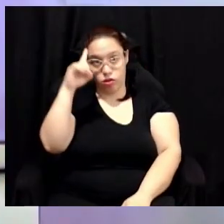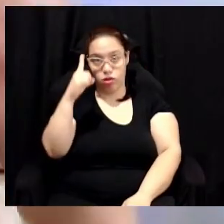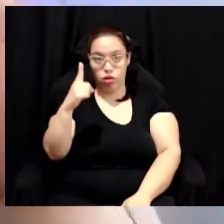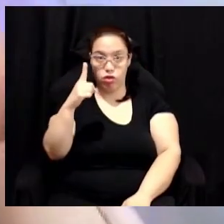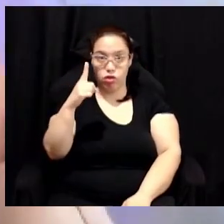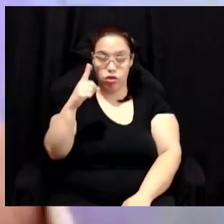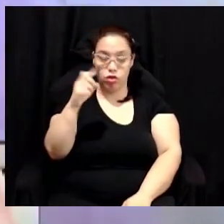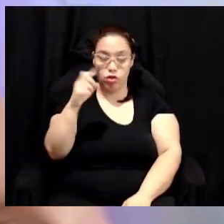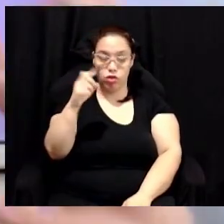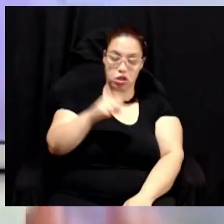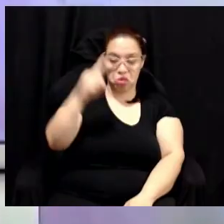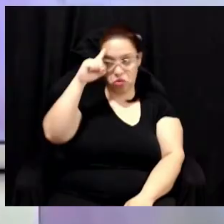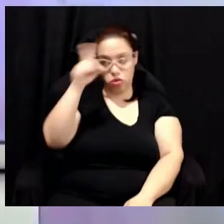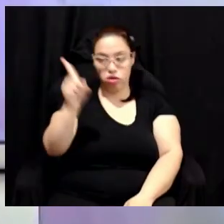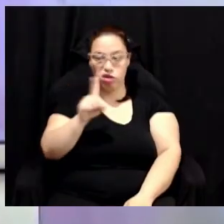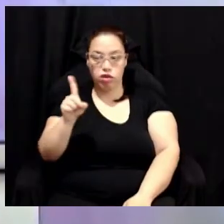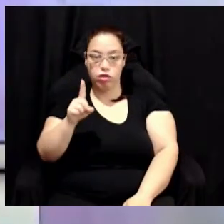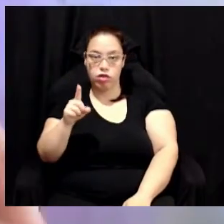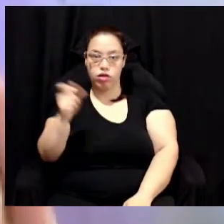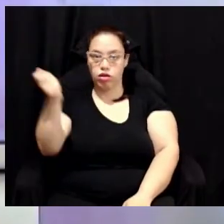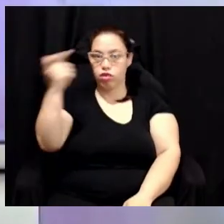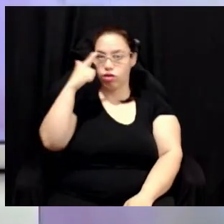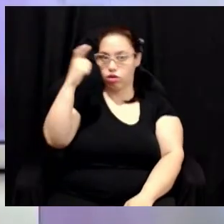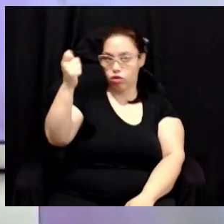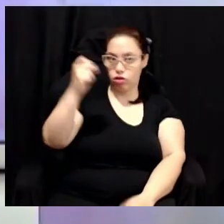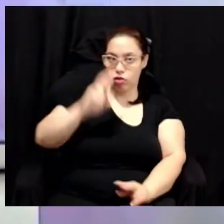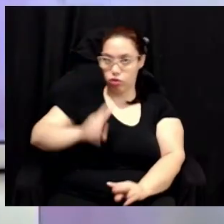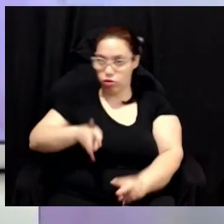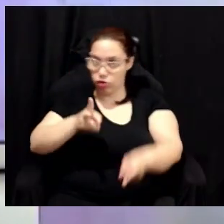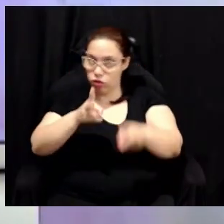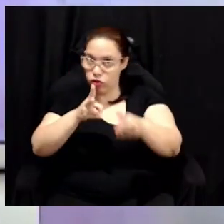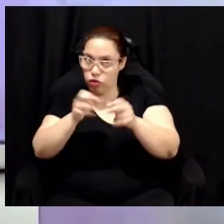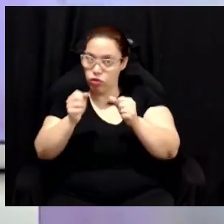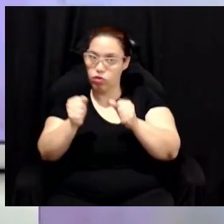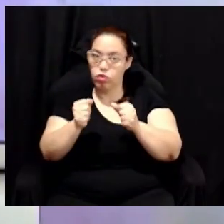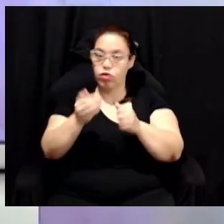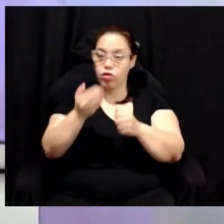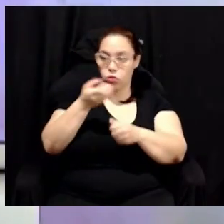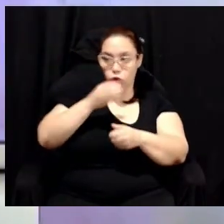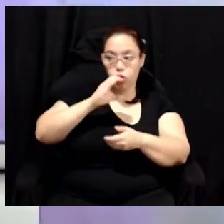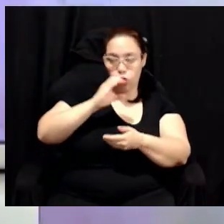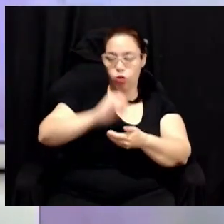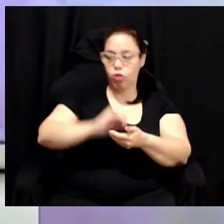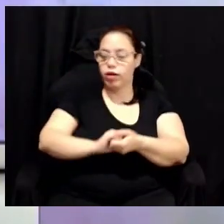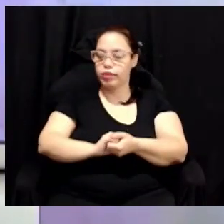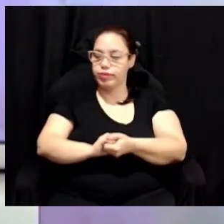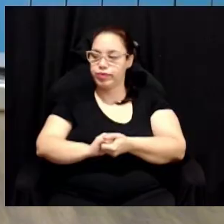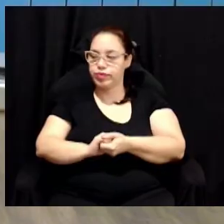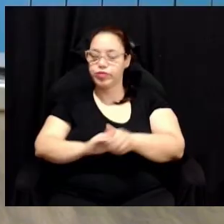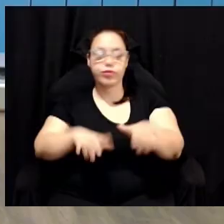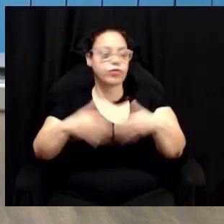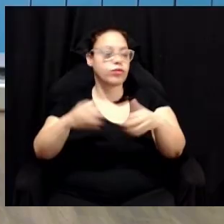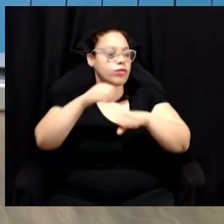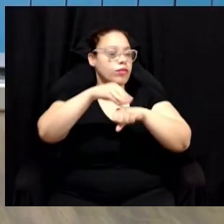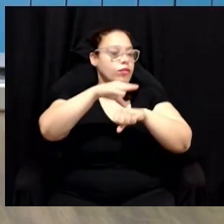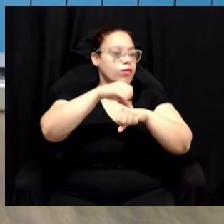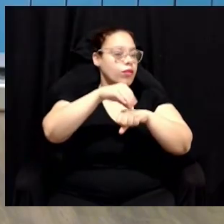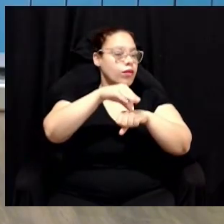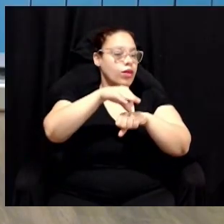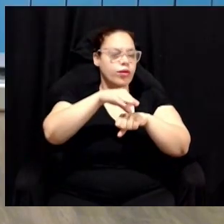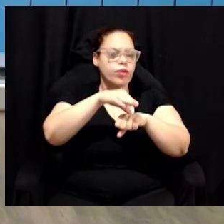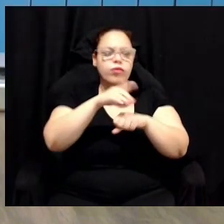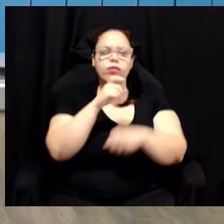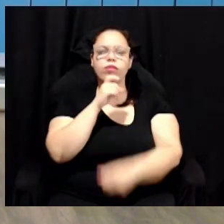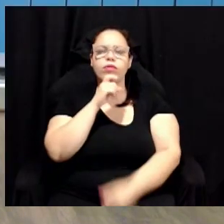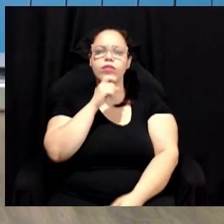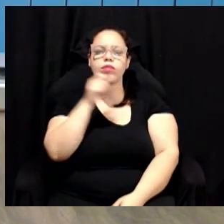dia sim, um dia não. Mas se você não vai ter essa exposição tão frequente ao sol, você pode consumir. Qual que é a dica mais